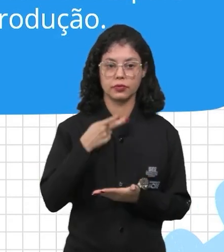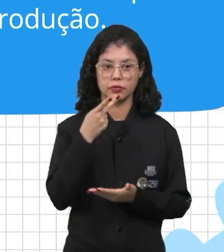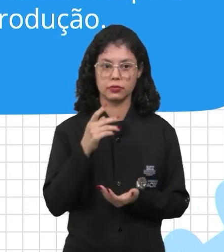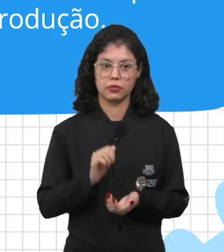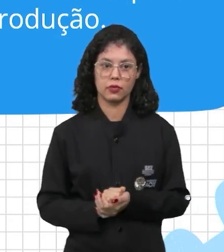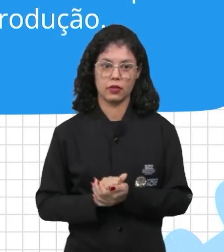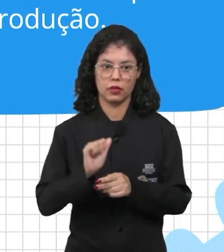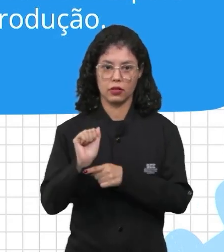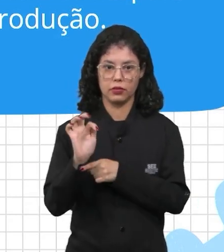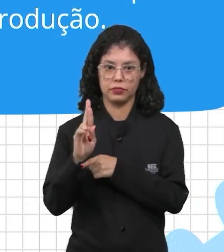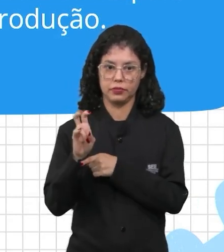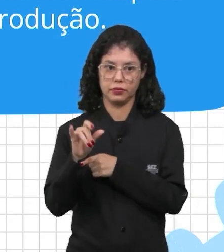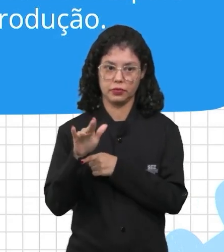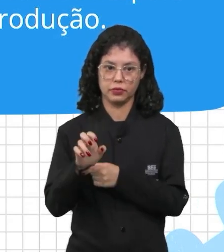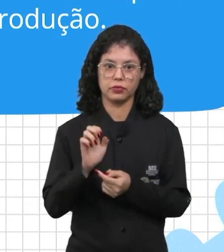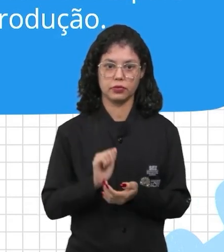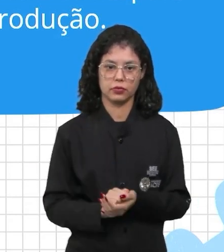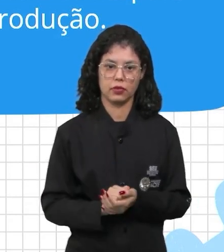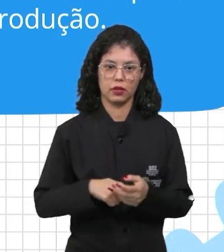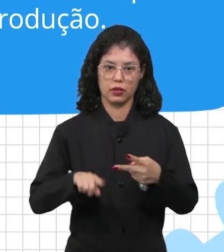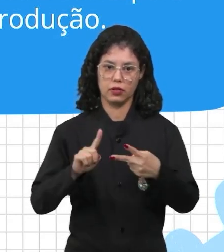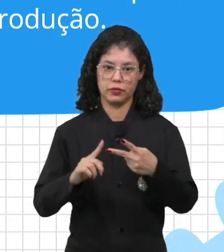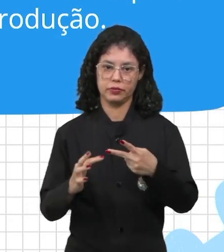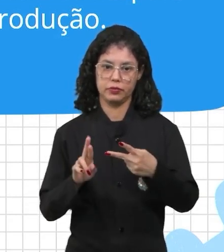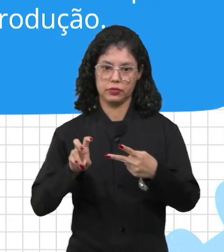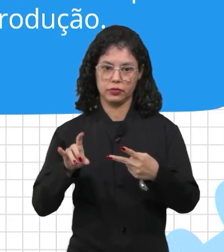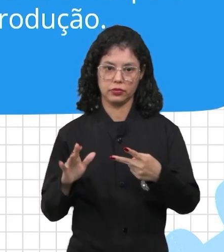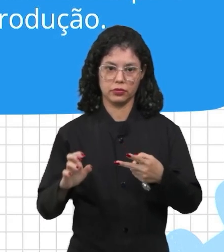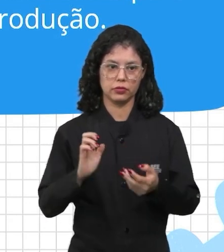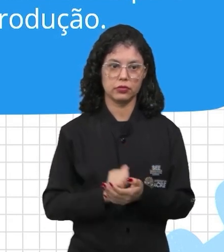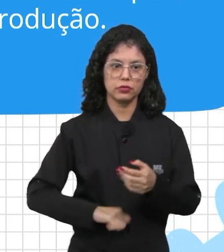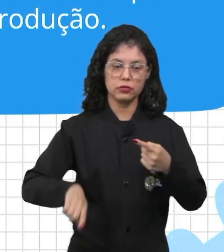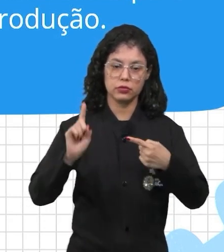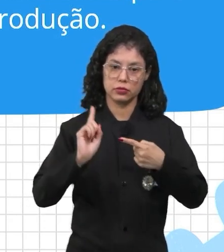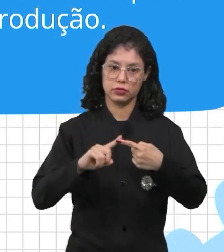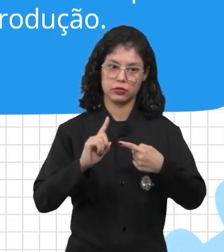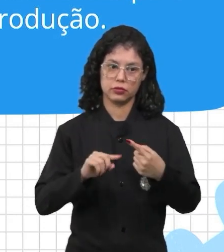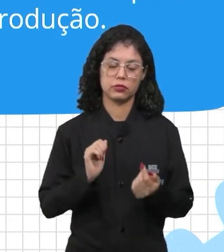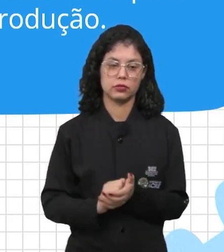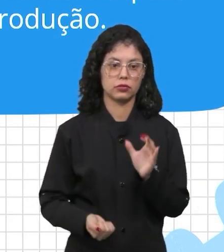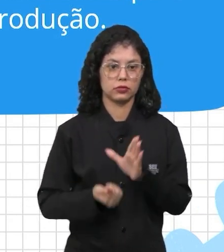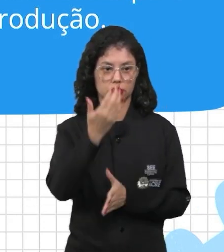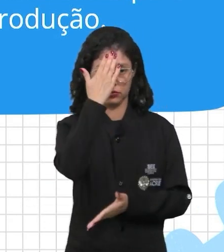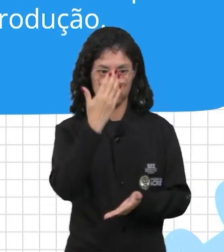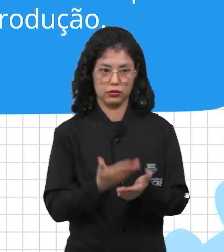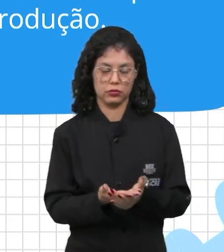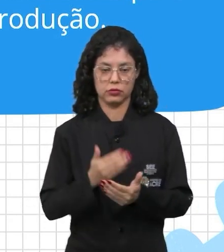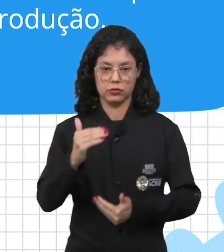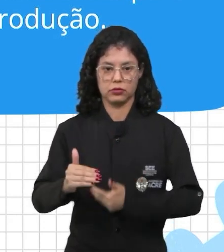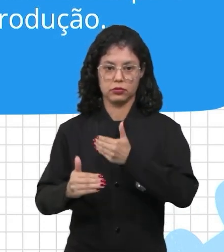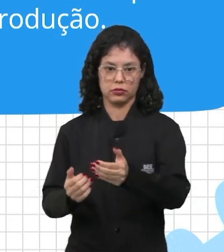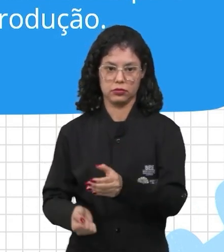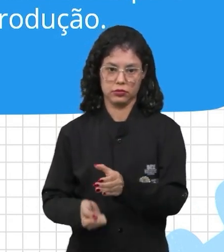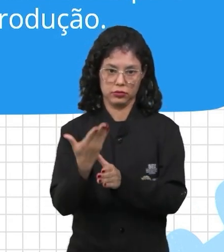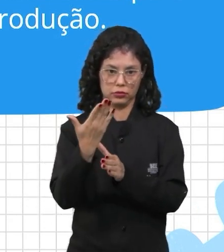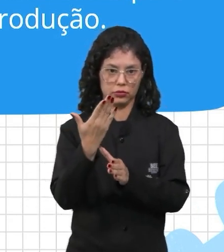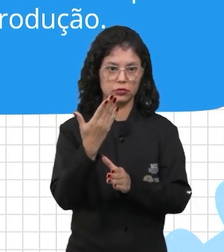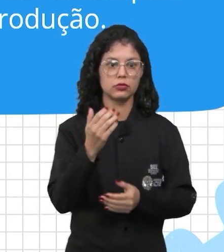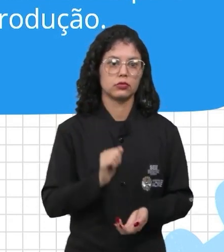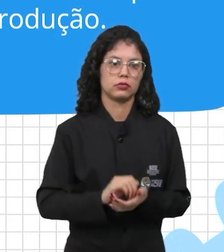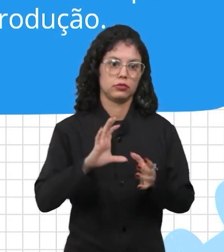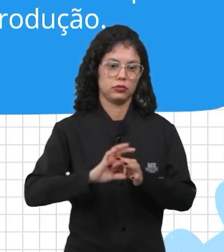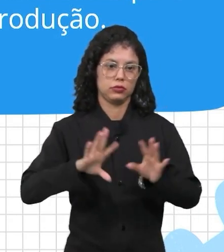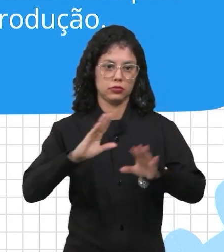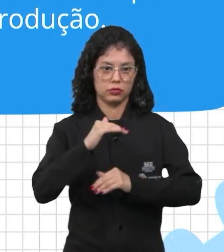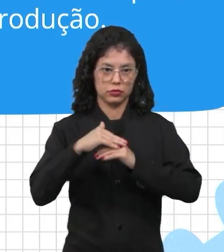da abiogênese e da biogênese. Então, a abiogênese, ela crê na geração espontânea. E todos